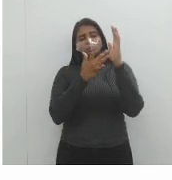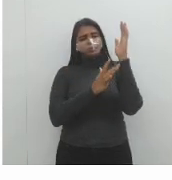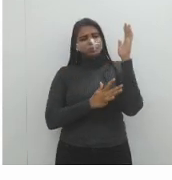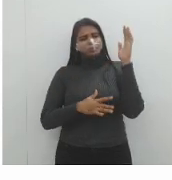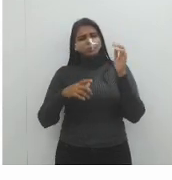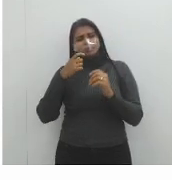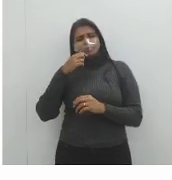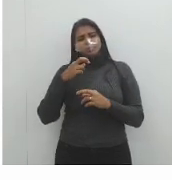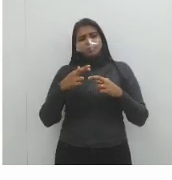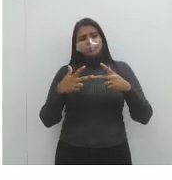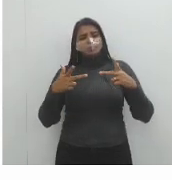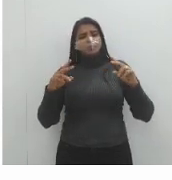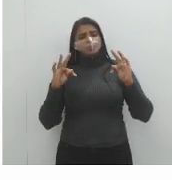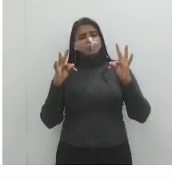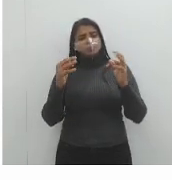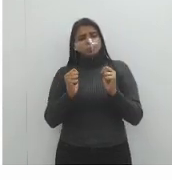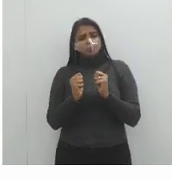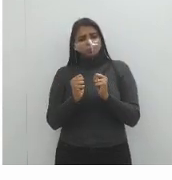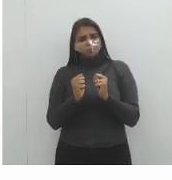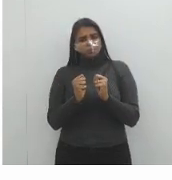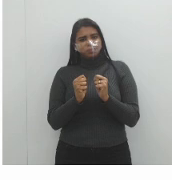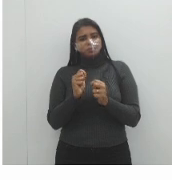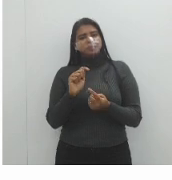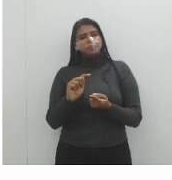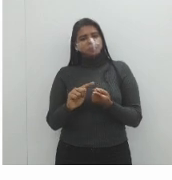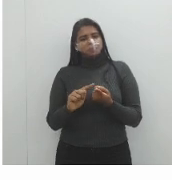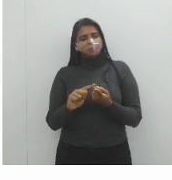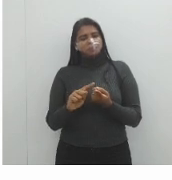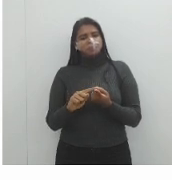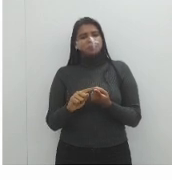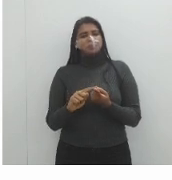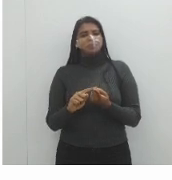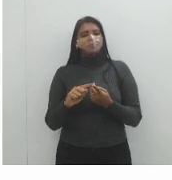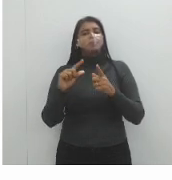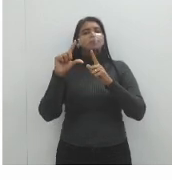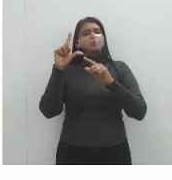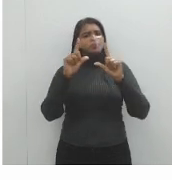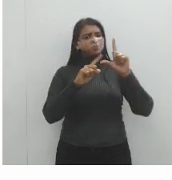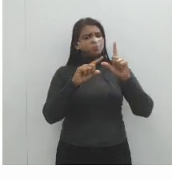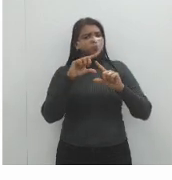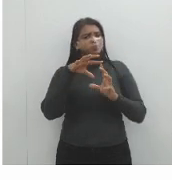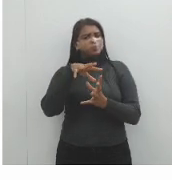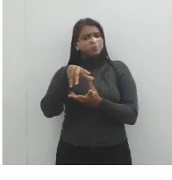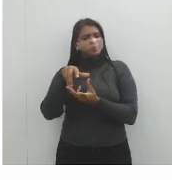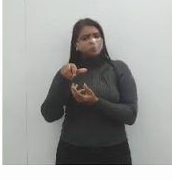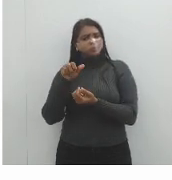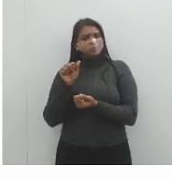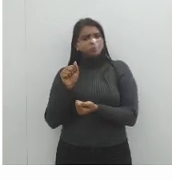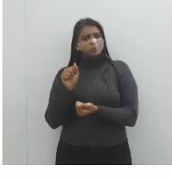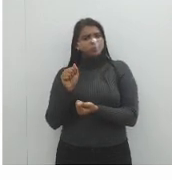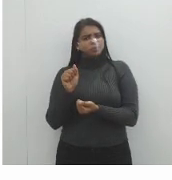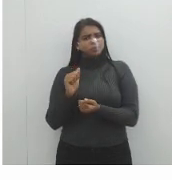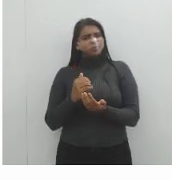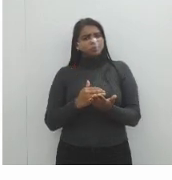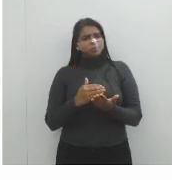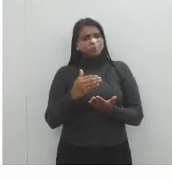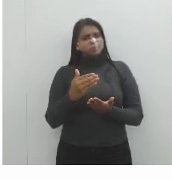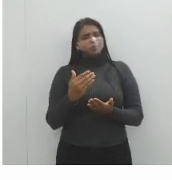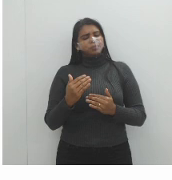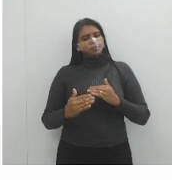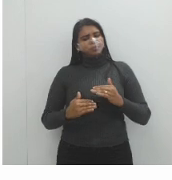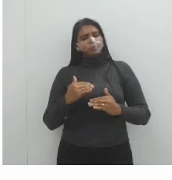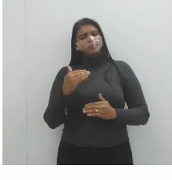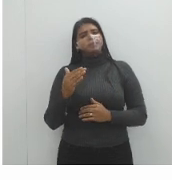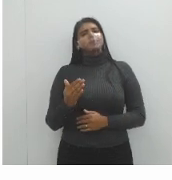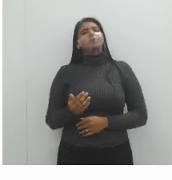Então, tudo isso aí também tem nas estrelas, no universo. E aí, continuando nesse raciocínio